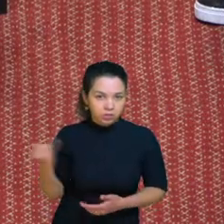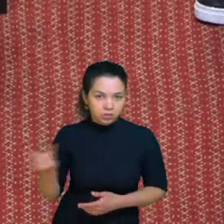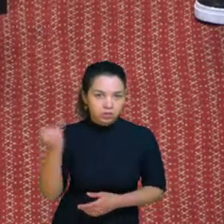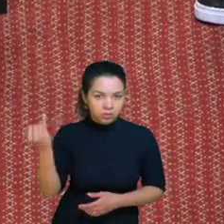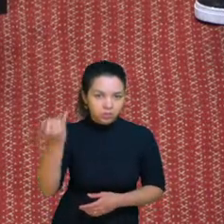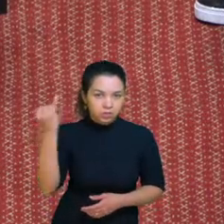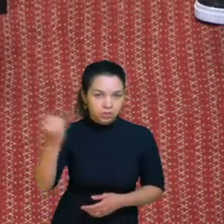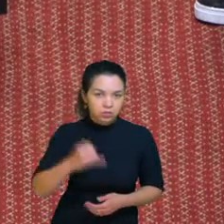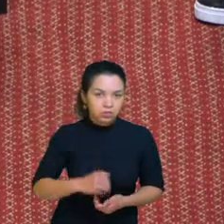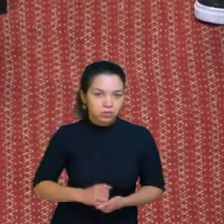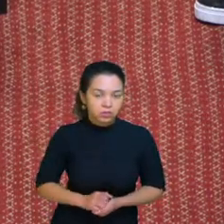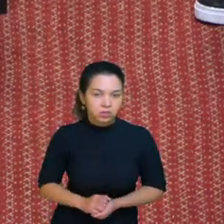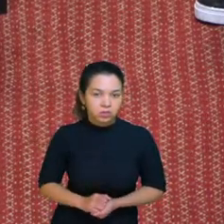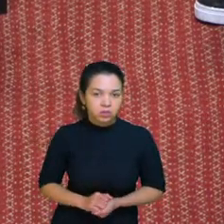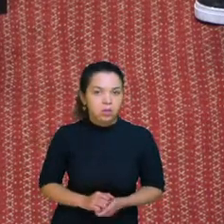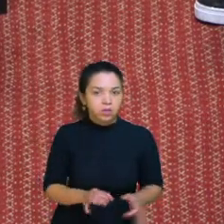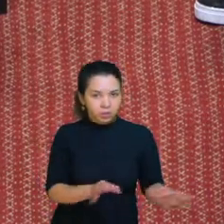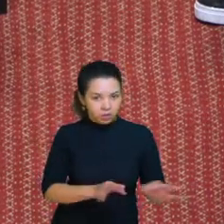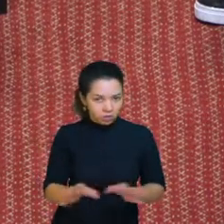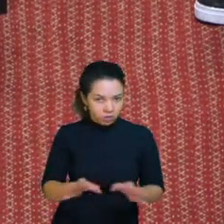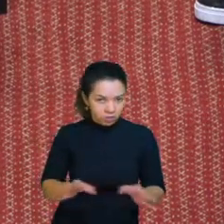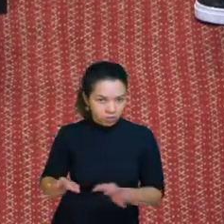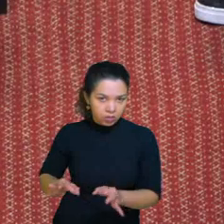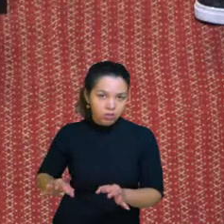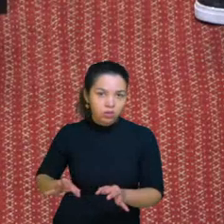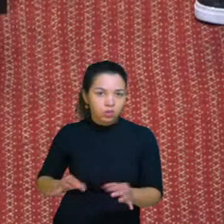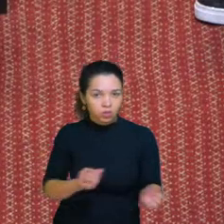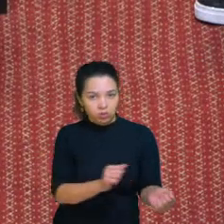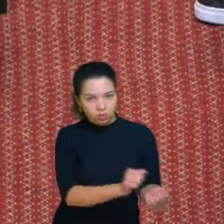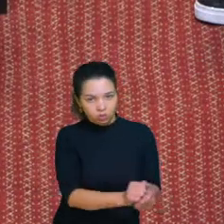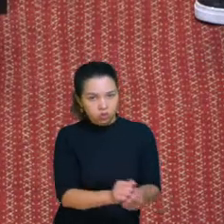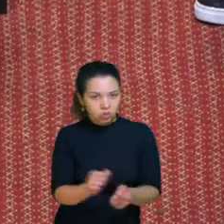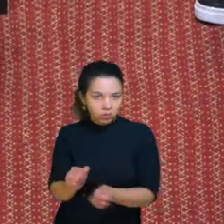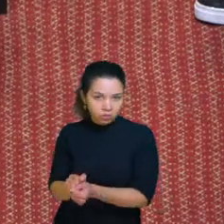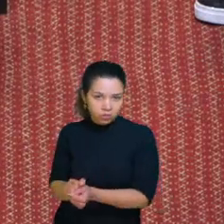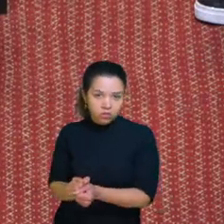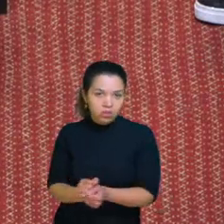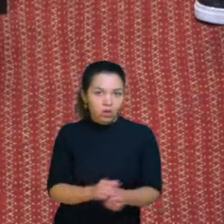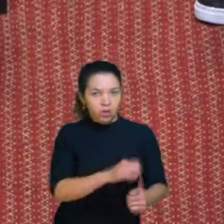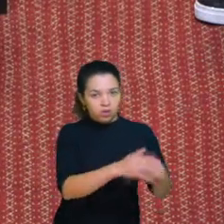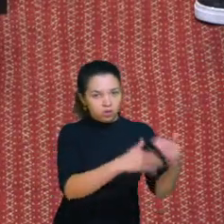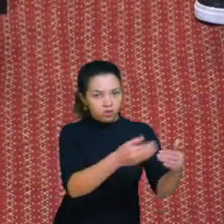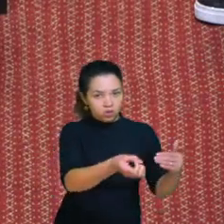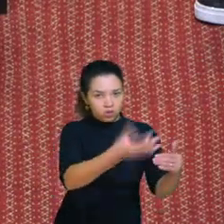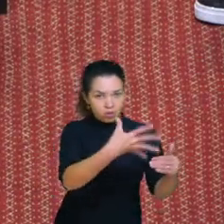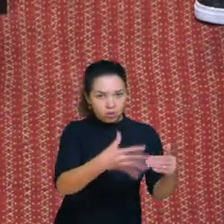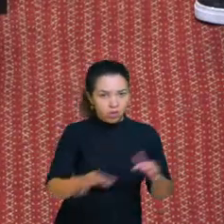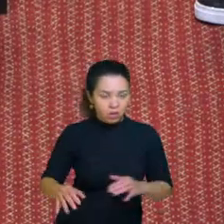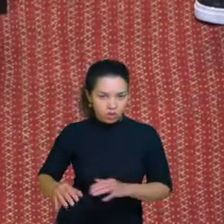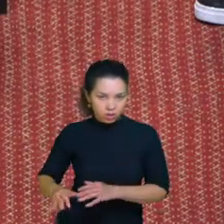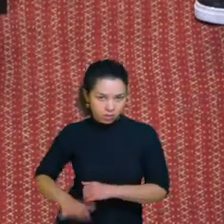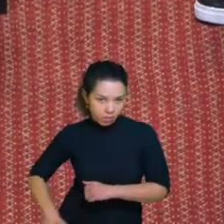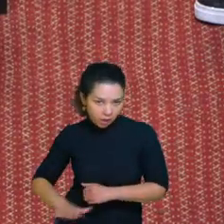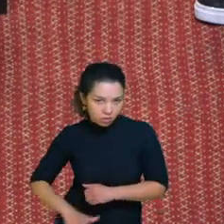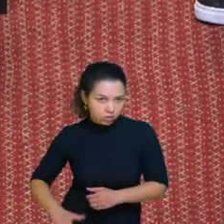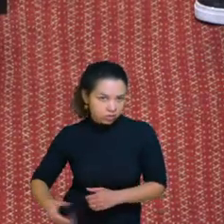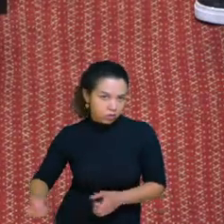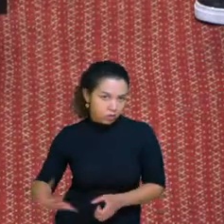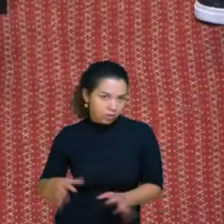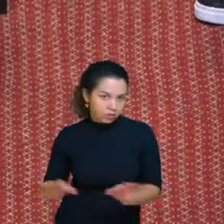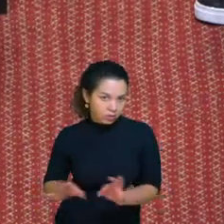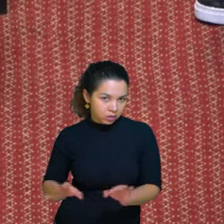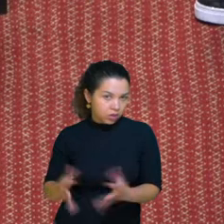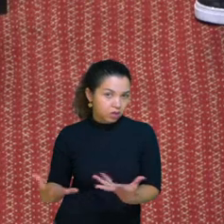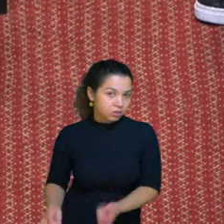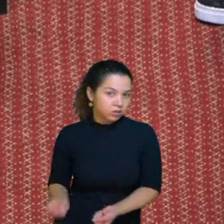então planejamento conjunto a Inovação lá em cima e a e nada de inovação embaixo não funciona tá porque daí não tem aceitação e o